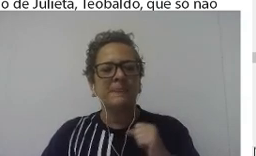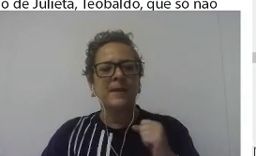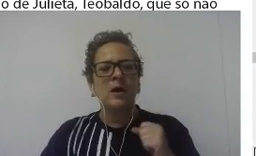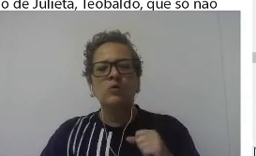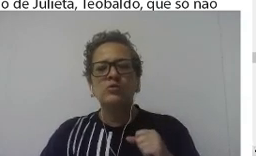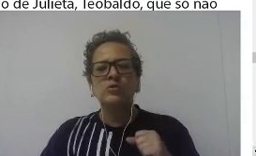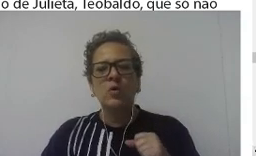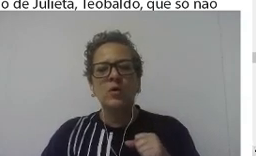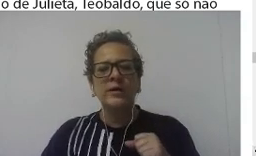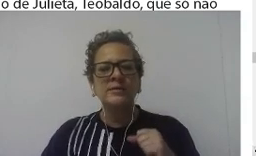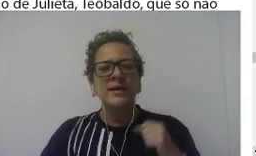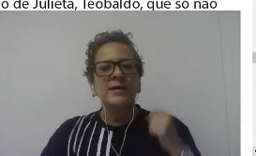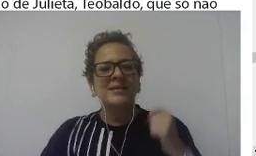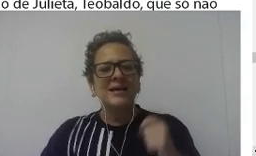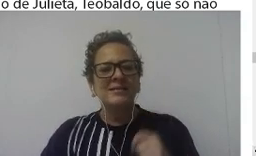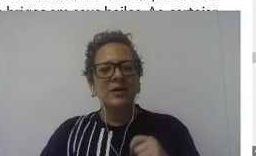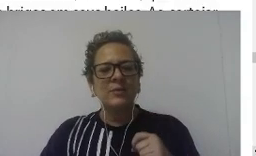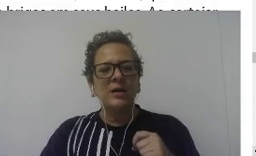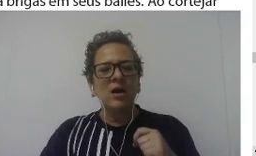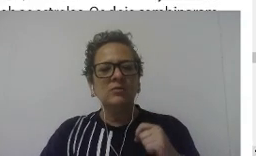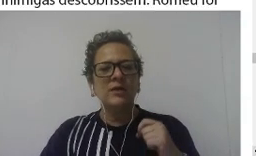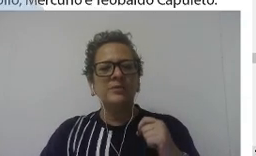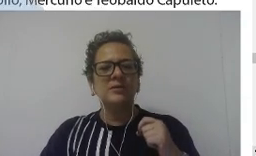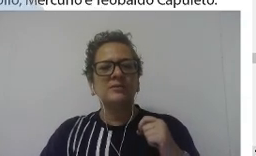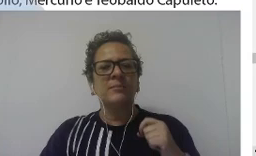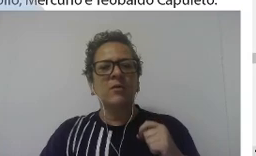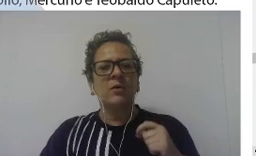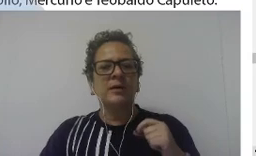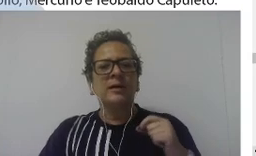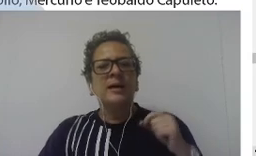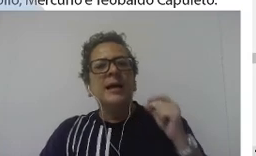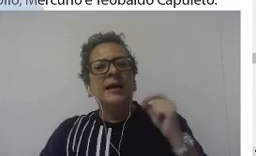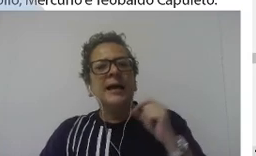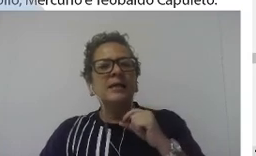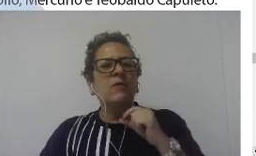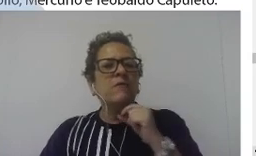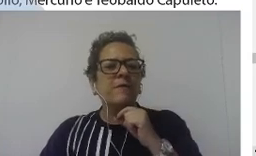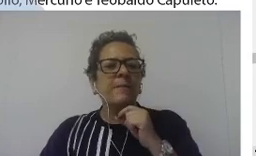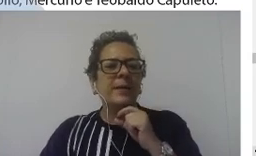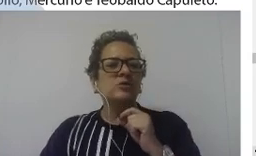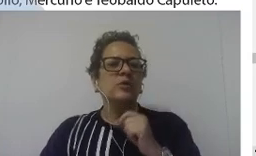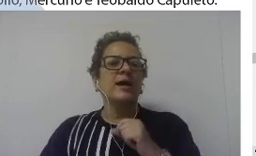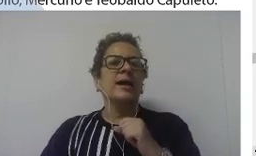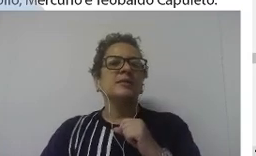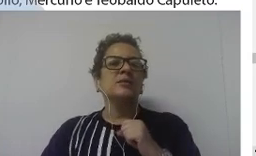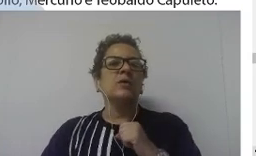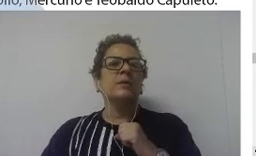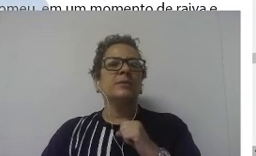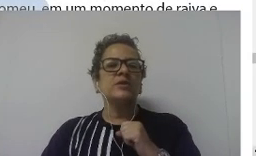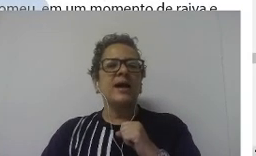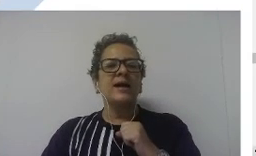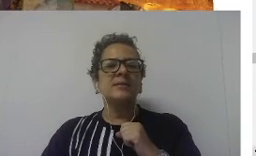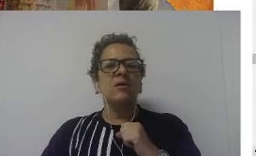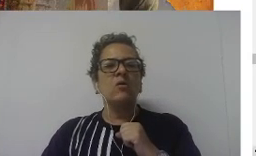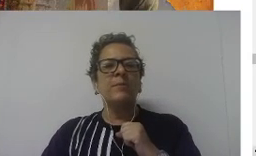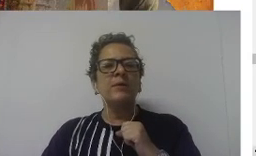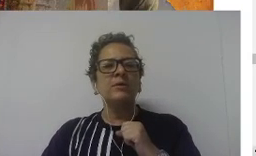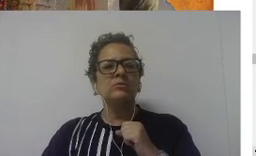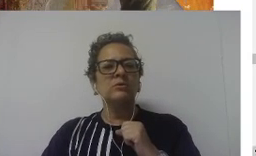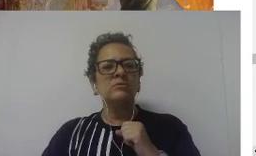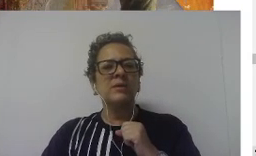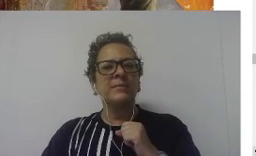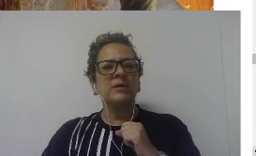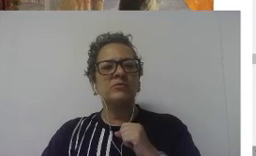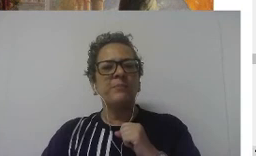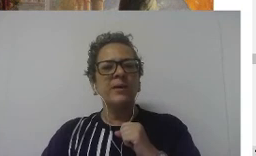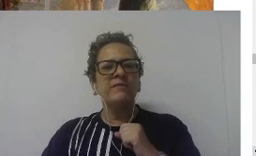reconciliassem. Os dois se casaram e logo depois da cerimônia, cada um foi para a sua casa. No caminho de casa, Romeu